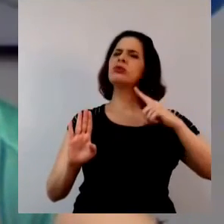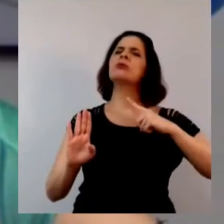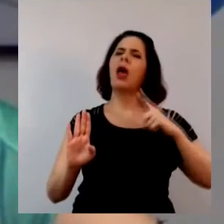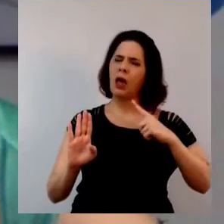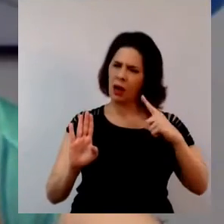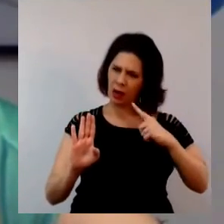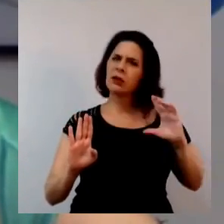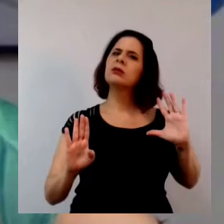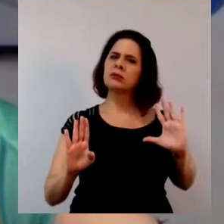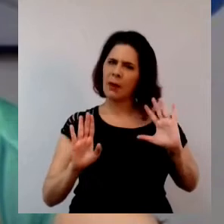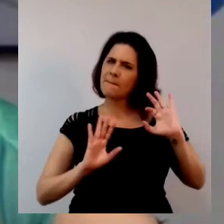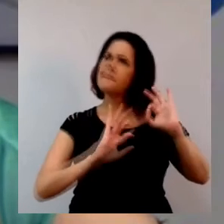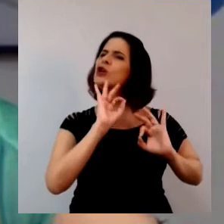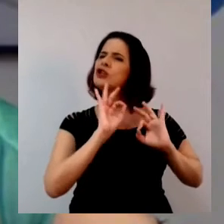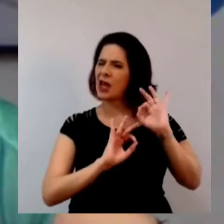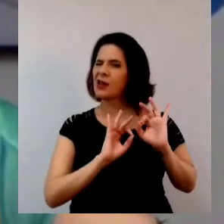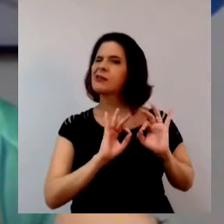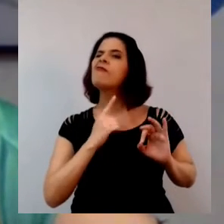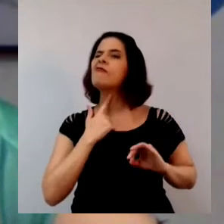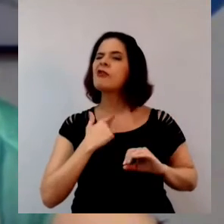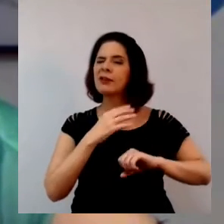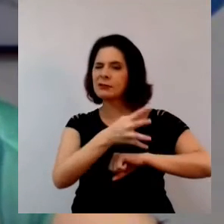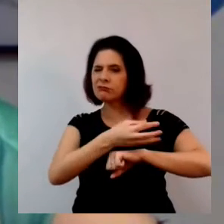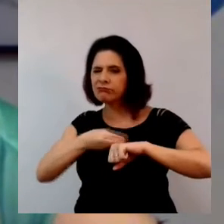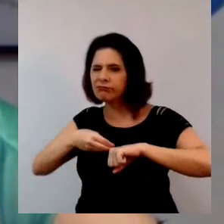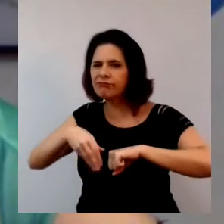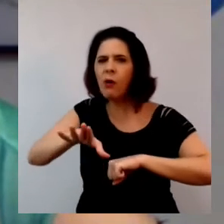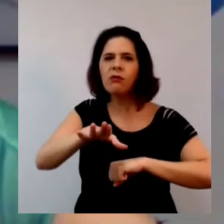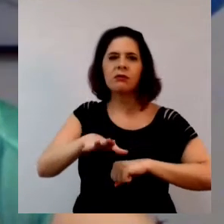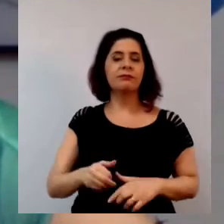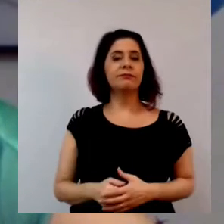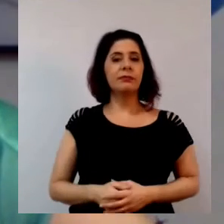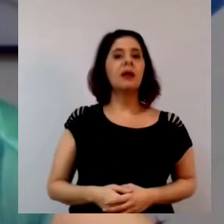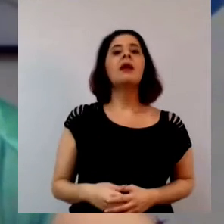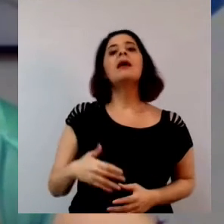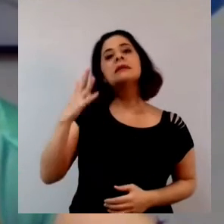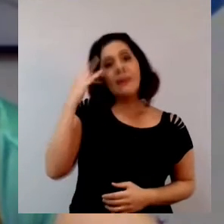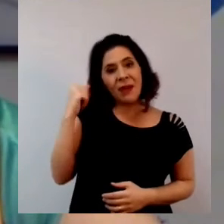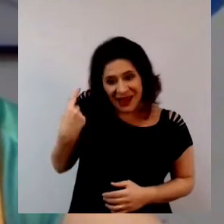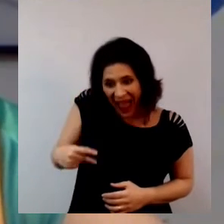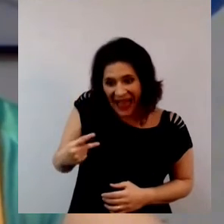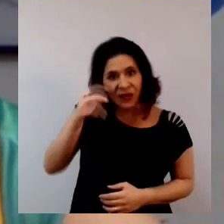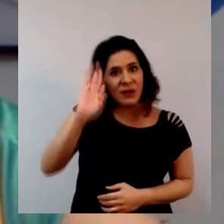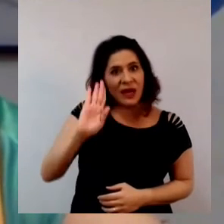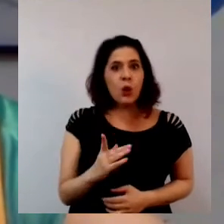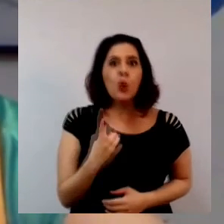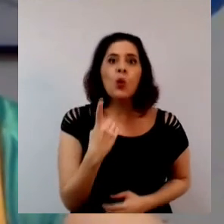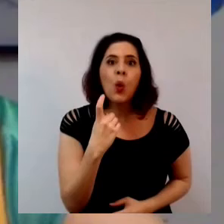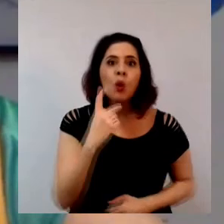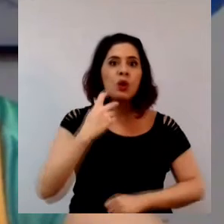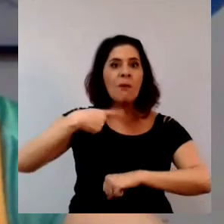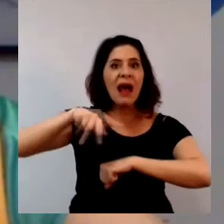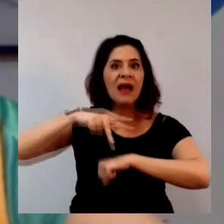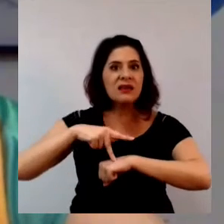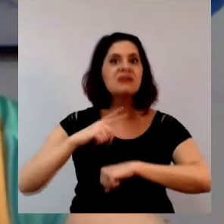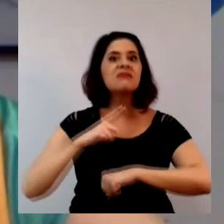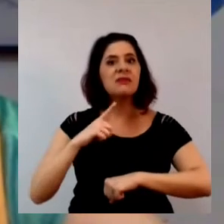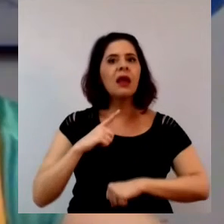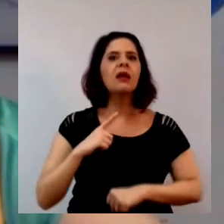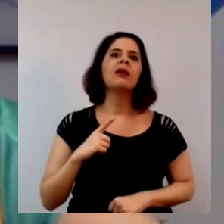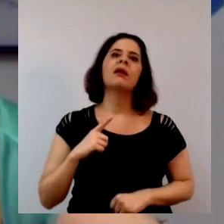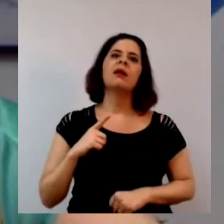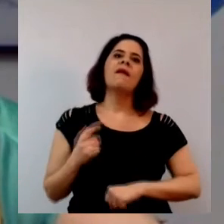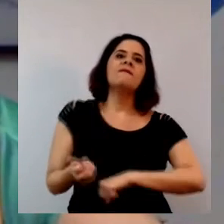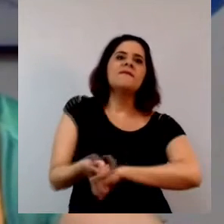por exemplo, ainda tem fake news de cloroquina e ivermectina rolando, e essas fake news estão